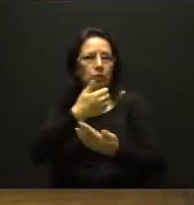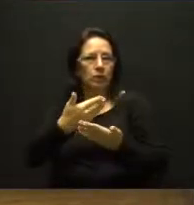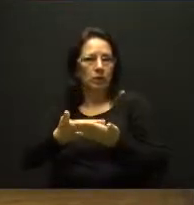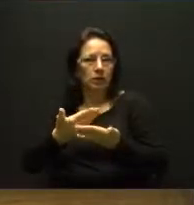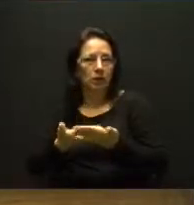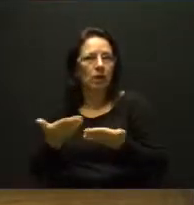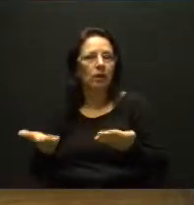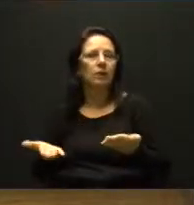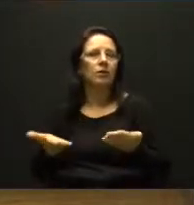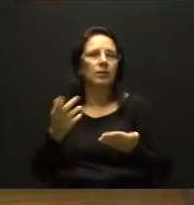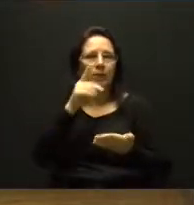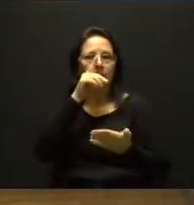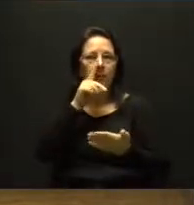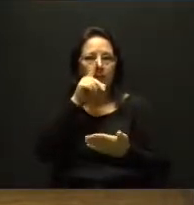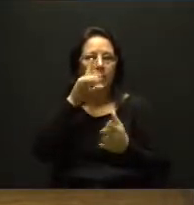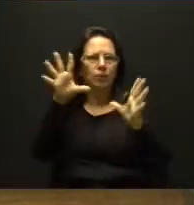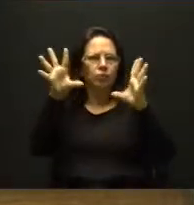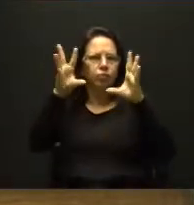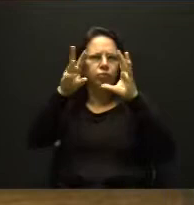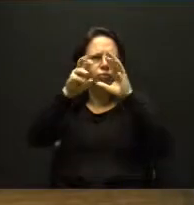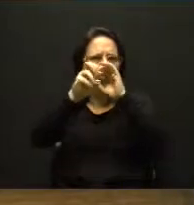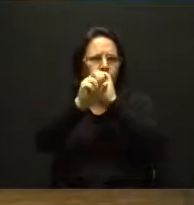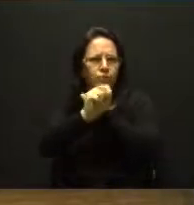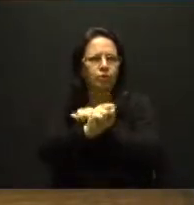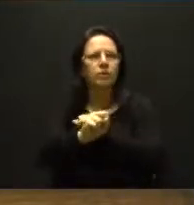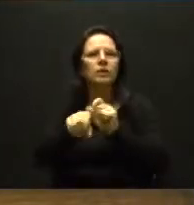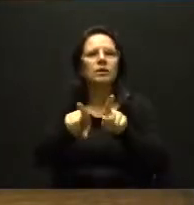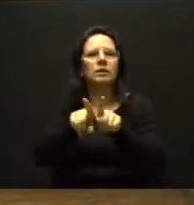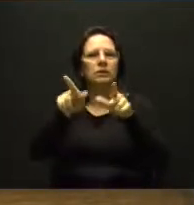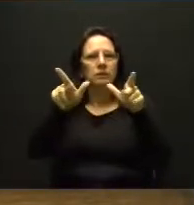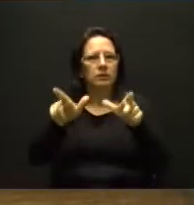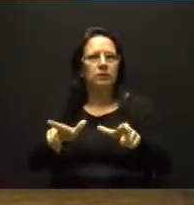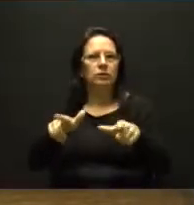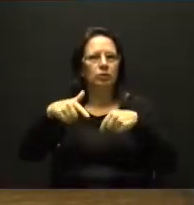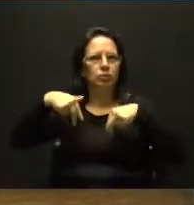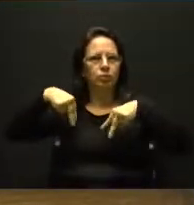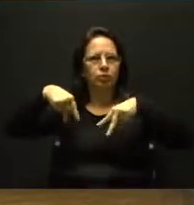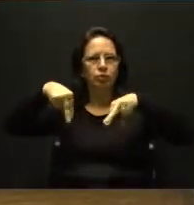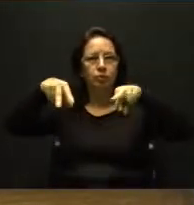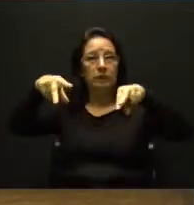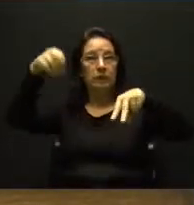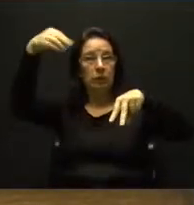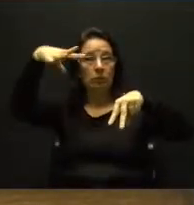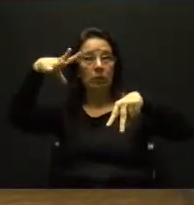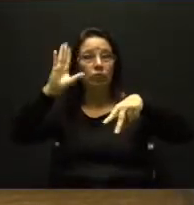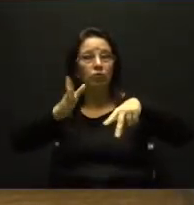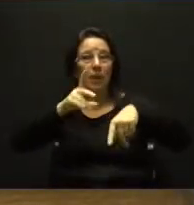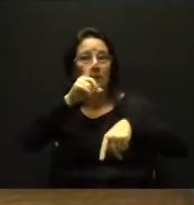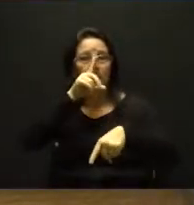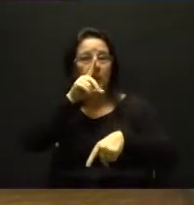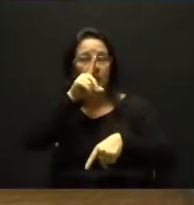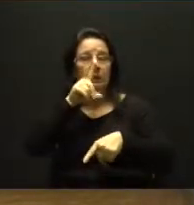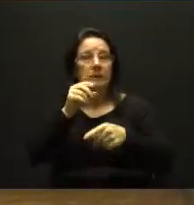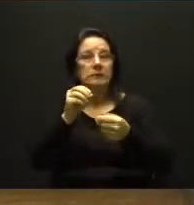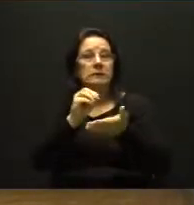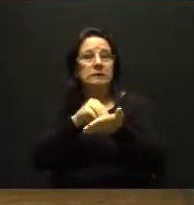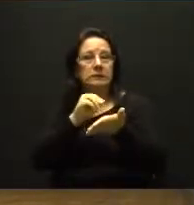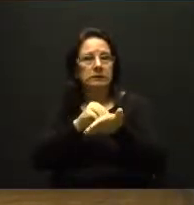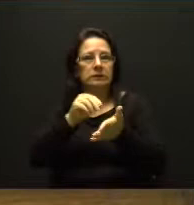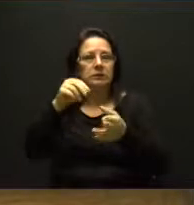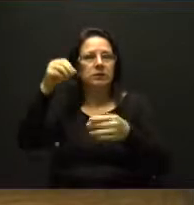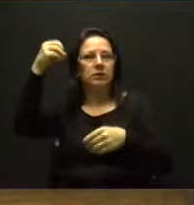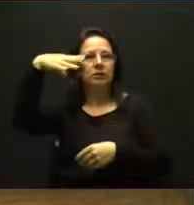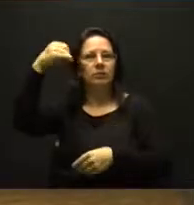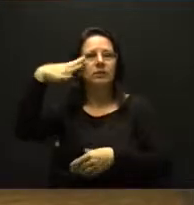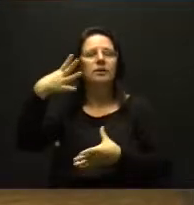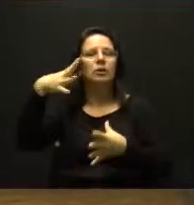corre se o risco pela escuridão e o breu que aquele local iluminado já é perigoso imagina sem iluminação é